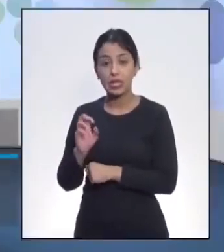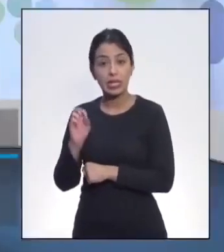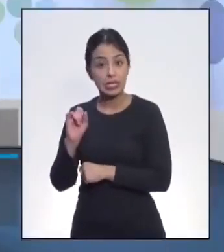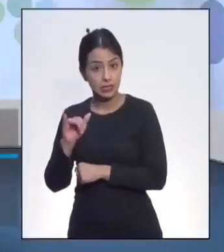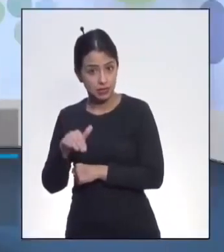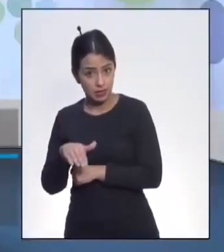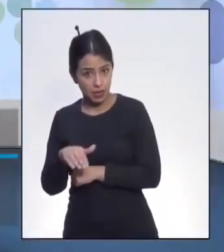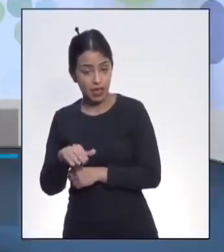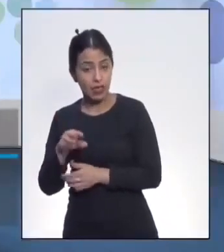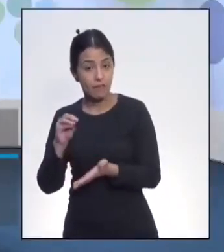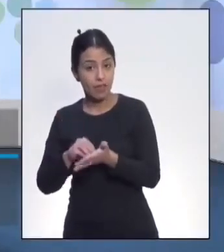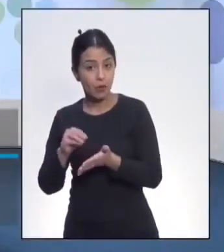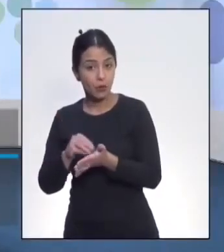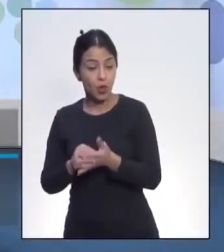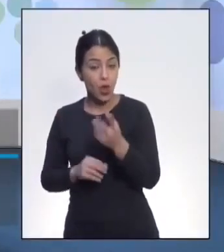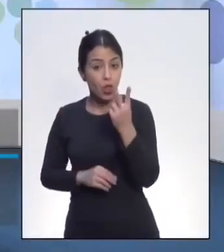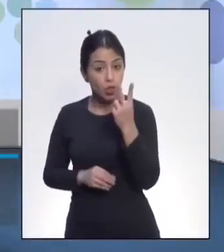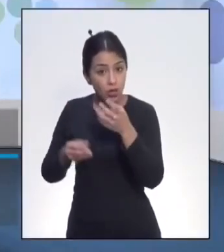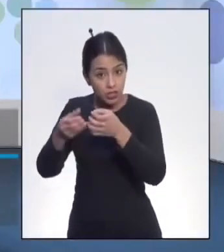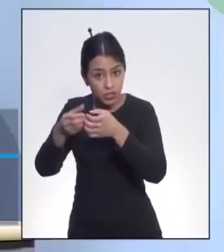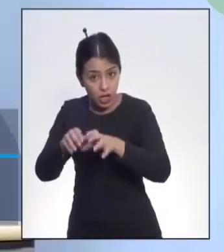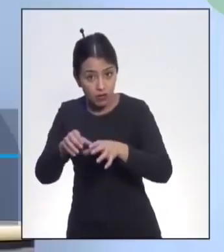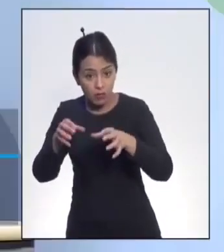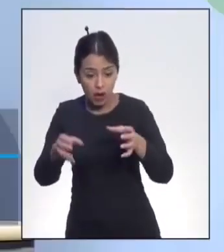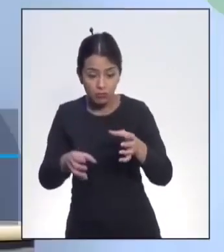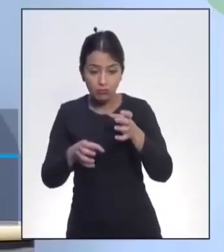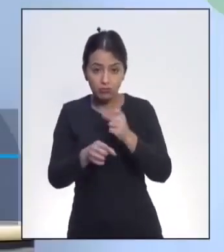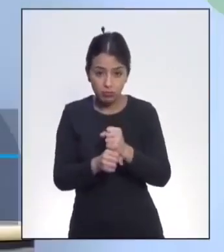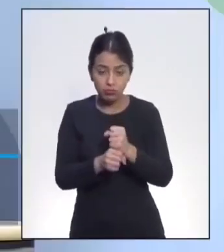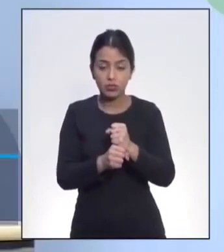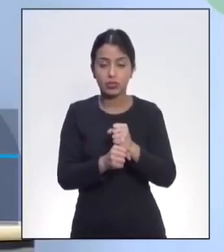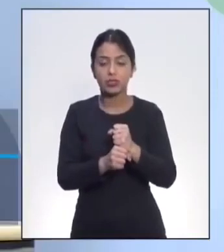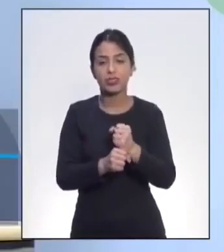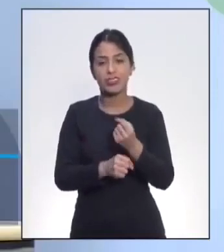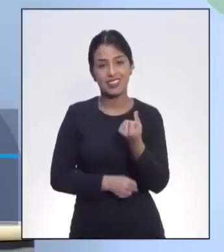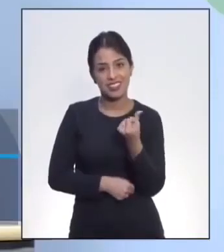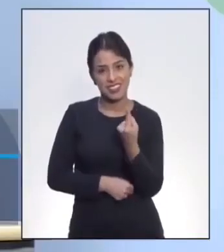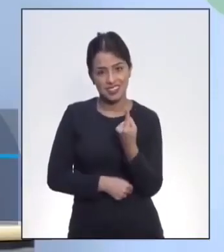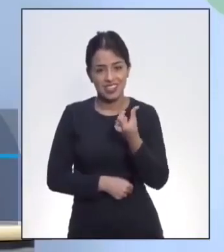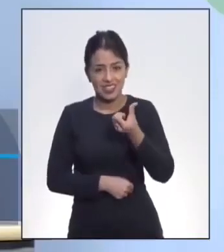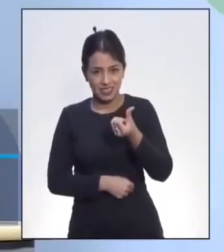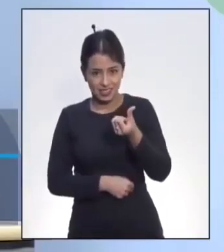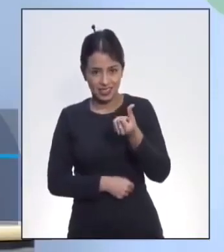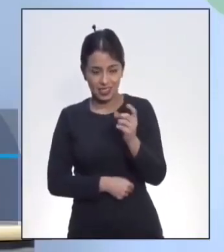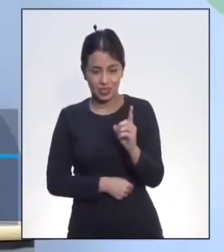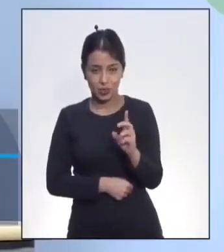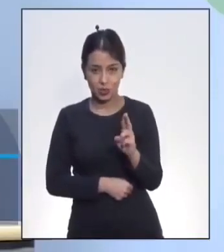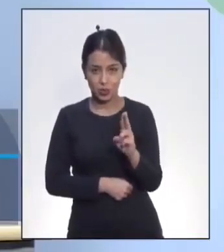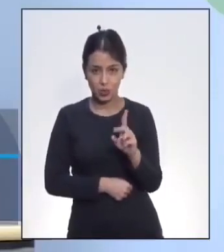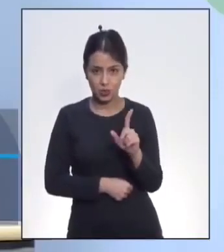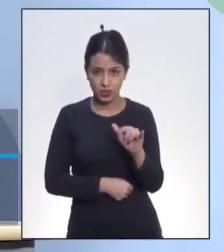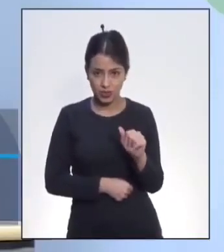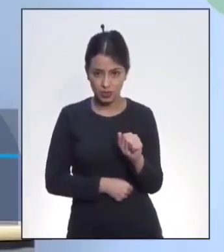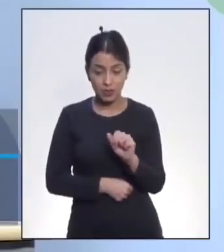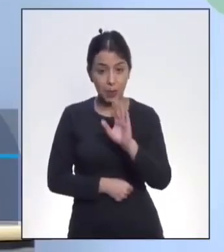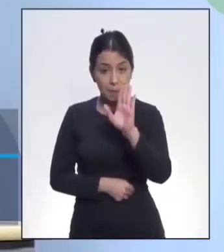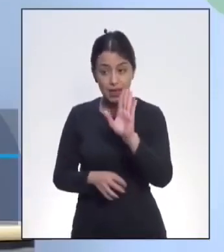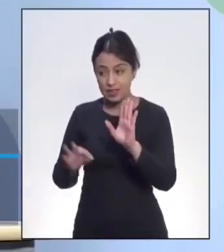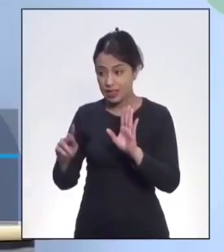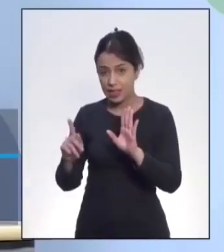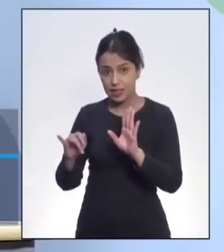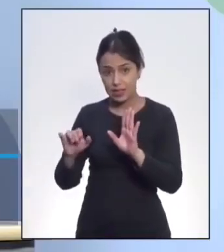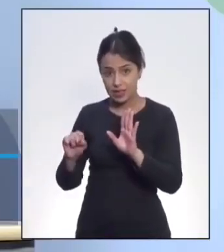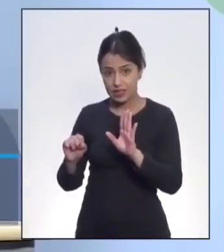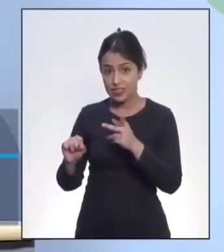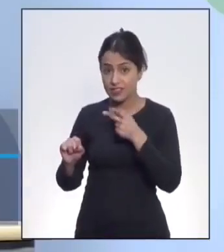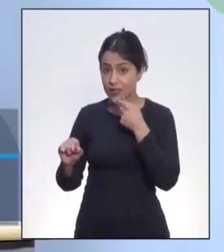que faltaram 2, né? Ficariam faltando 2 para as 16 dúzias. Sim. Mas, por exemplo, a Thaís, ela disse que